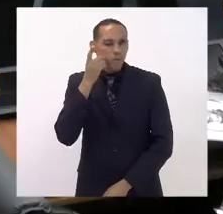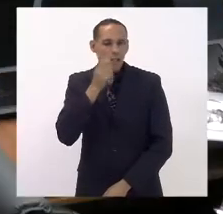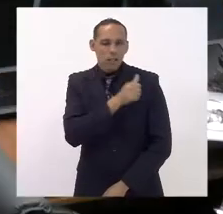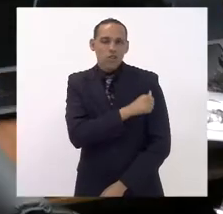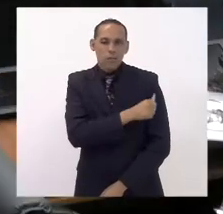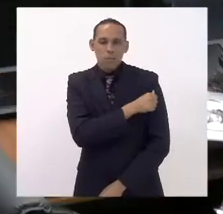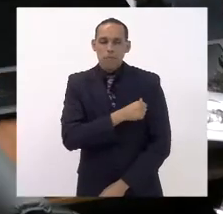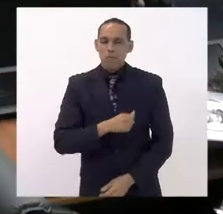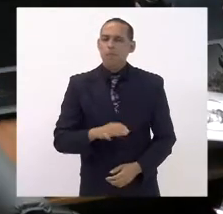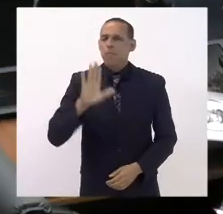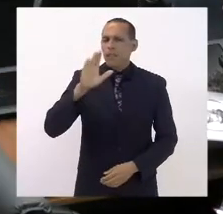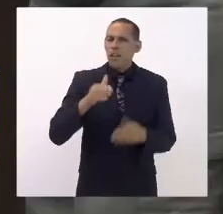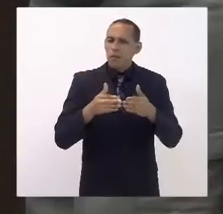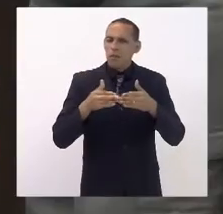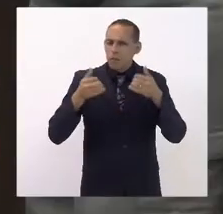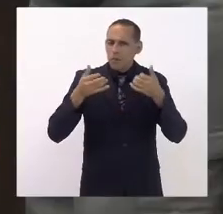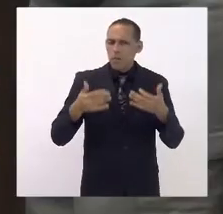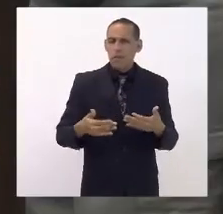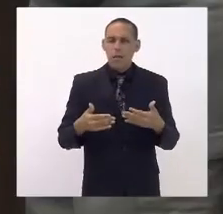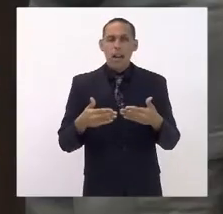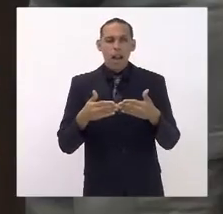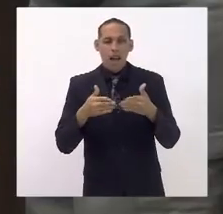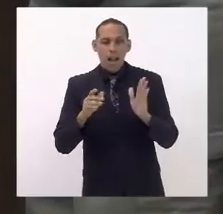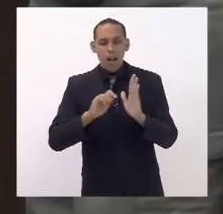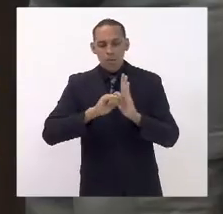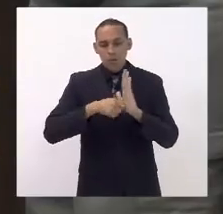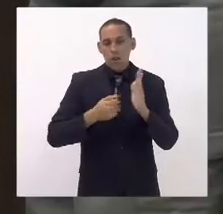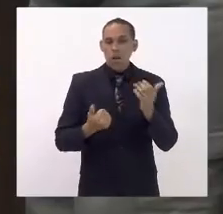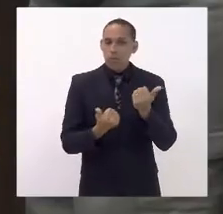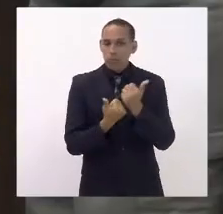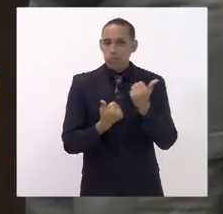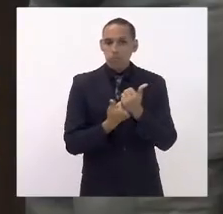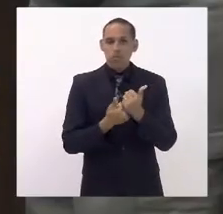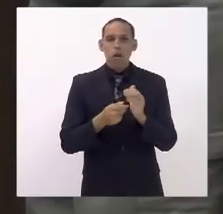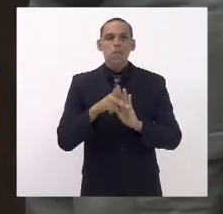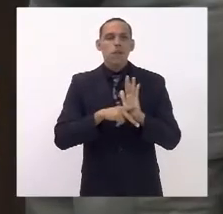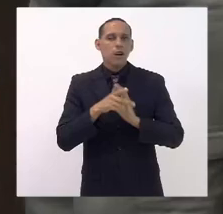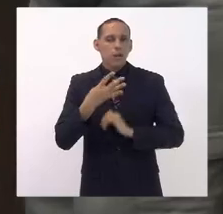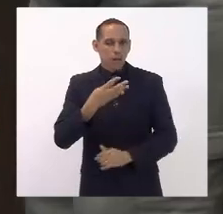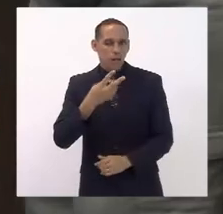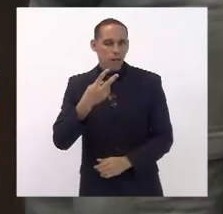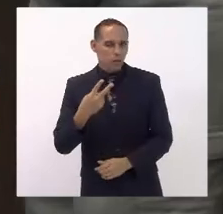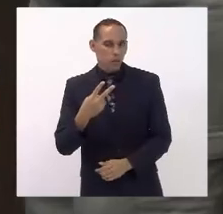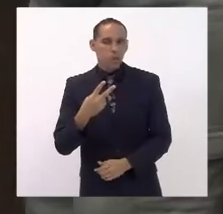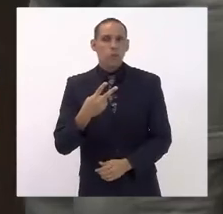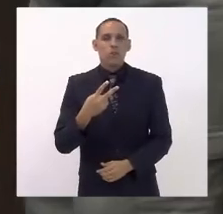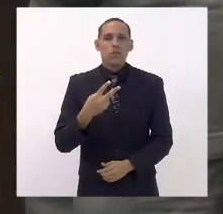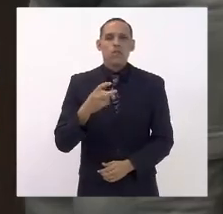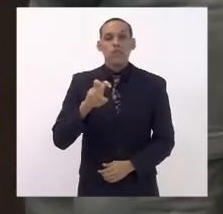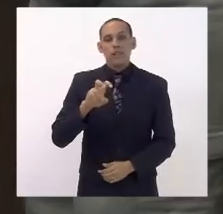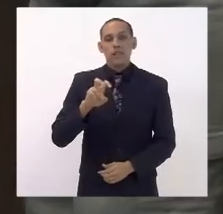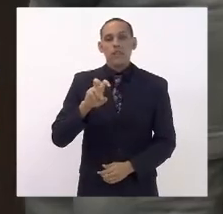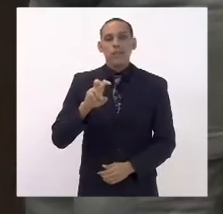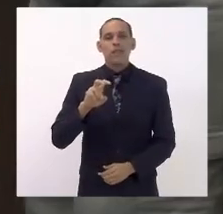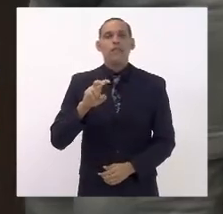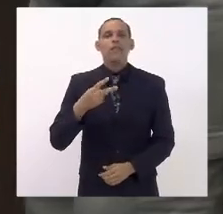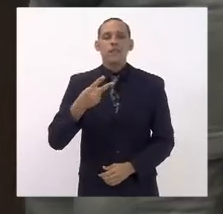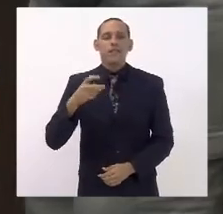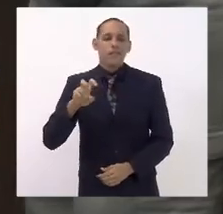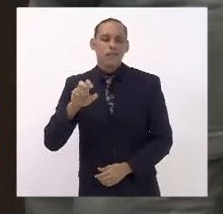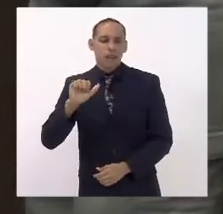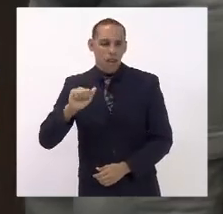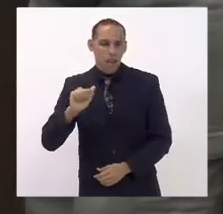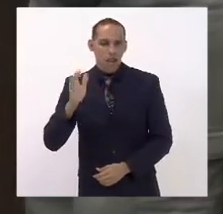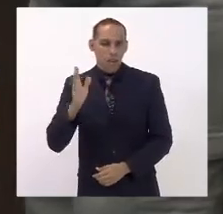só uma questão de ordem rapidinho. Abri a coautoria do meu projeto 4225A de 2021. Ao final, eu vou colher. Deputado Valdeque